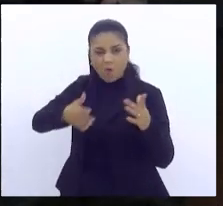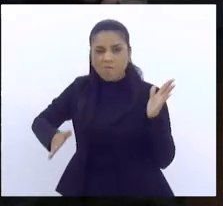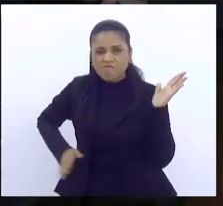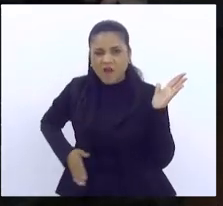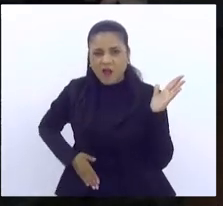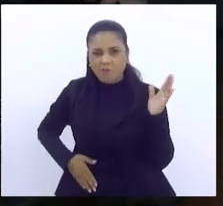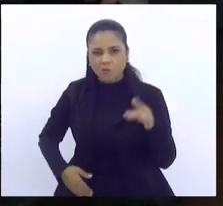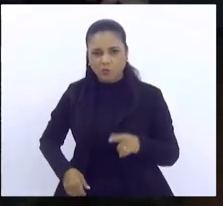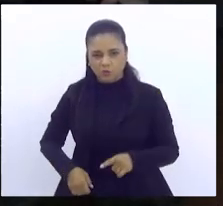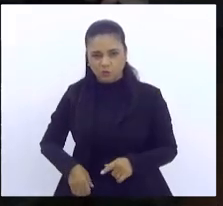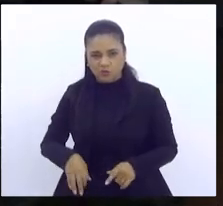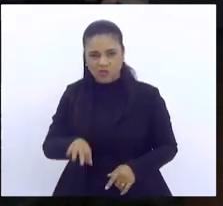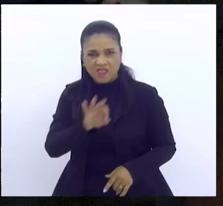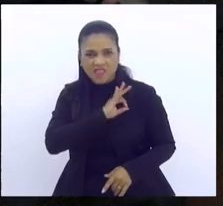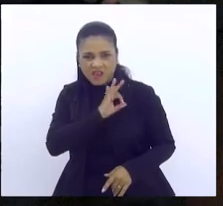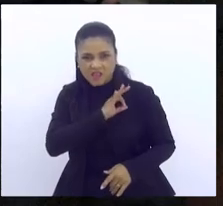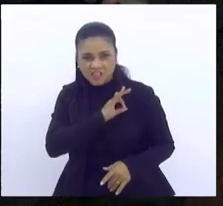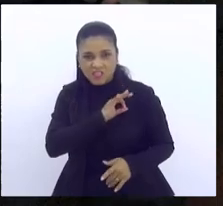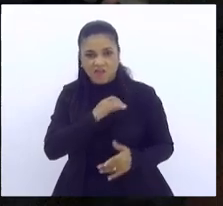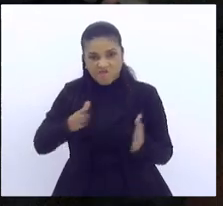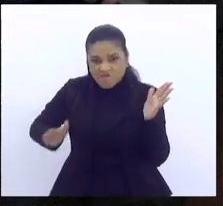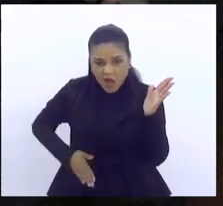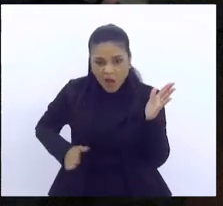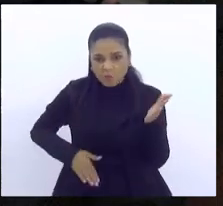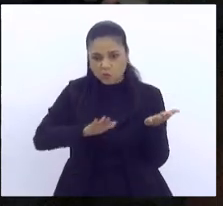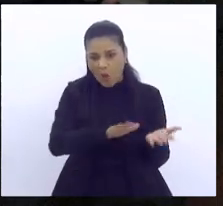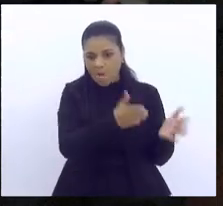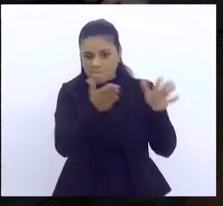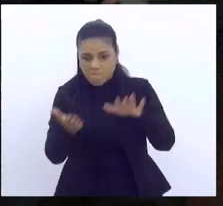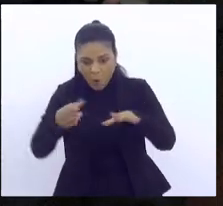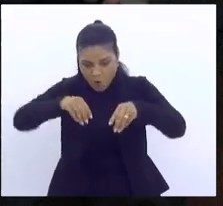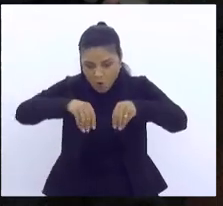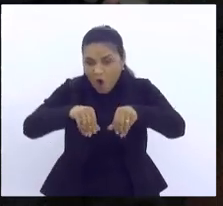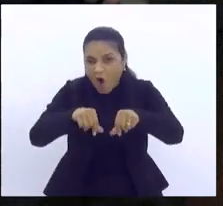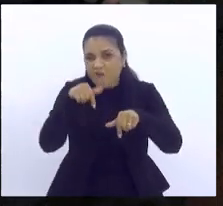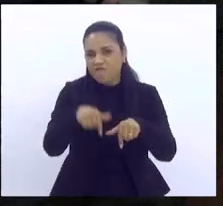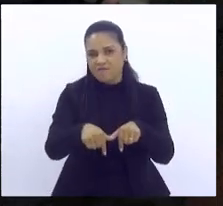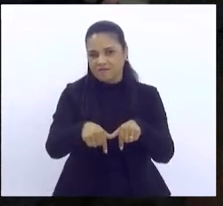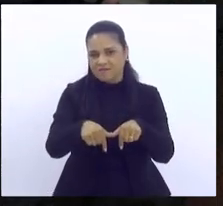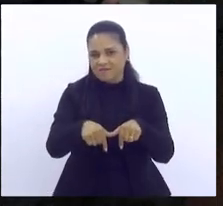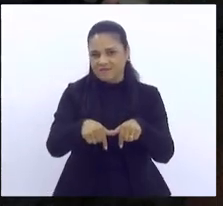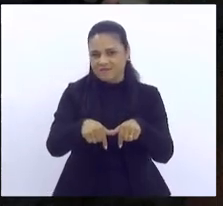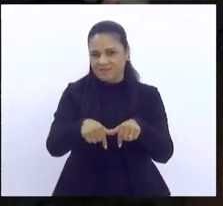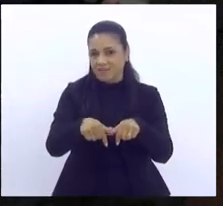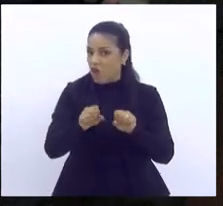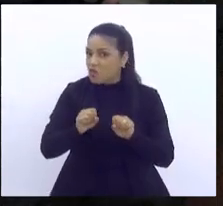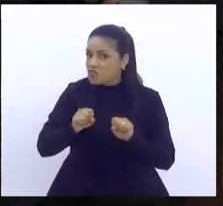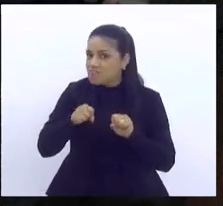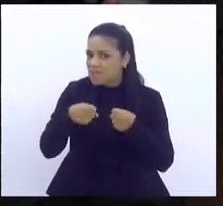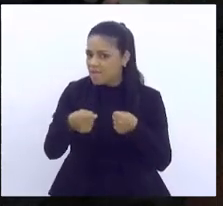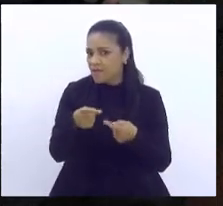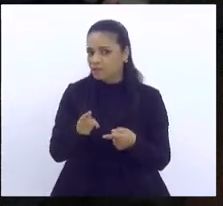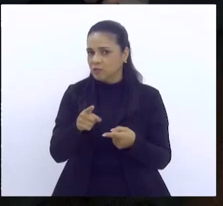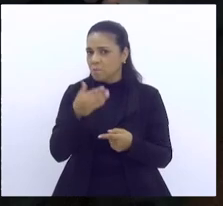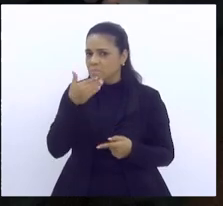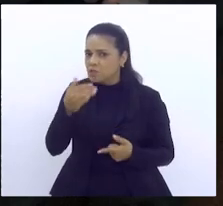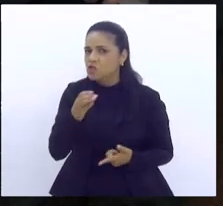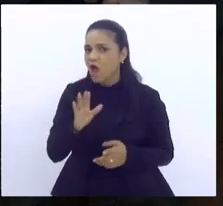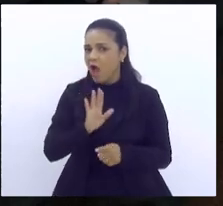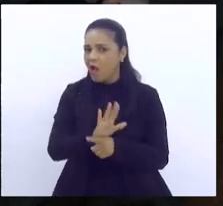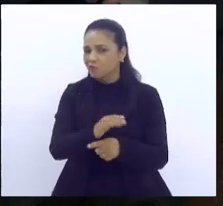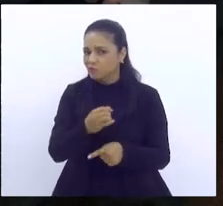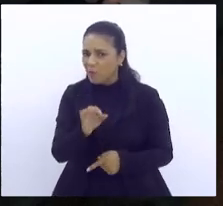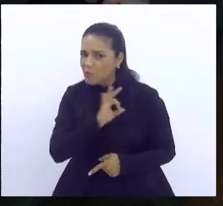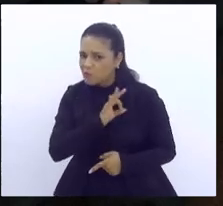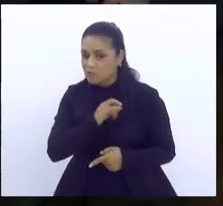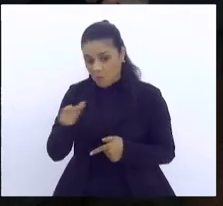não. Vagabundo tem que ir para o cemitério. E quem vai defender, defenda. Mas depois também não pede ajuda à polícia, não. Vai lá pedir ao